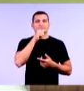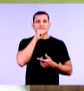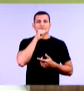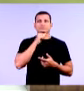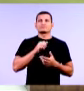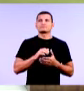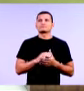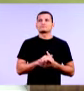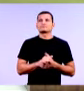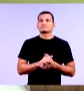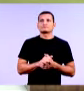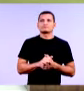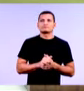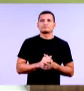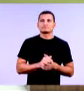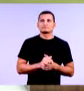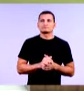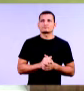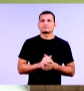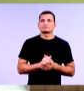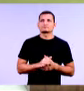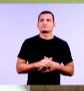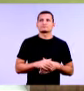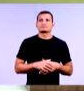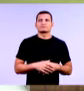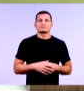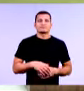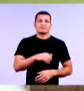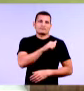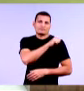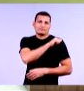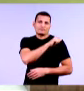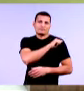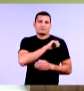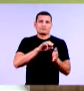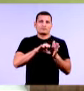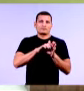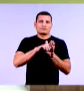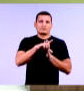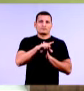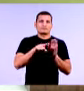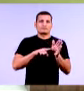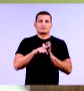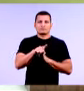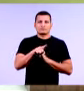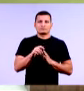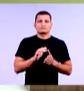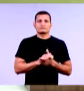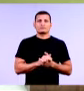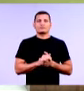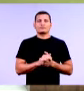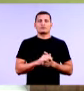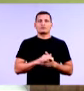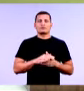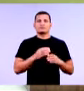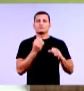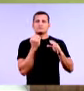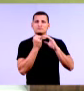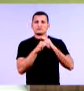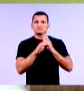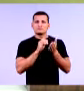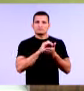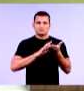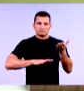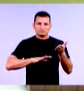professor, tomando aqui, novamente os alunos de Cacoal perguntam, para mandar uma mensagem de texto não preciso de rede